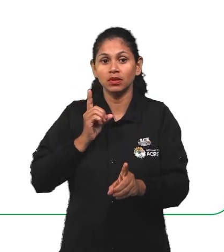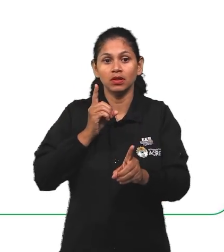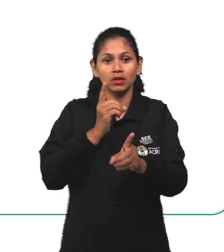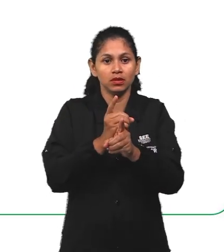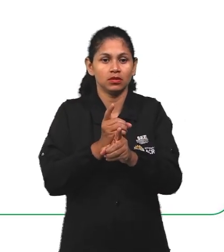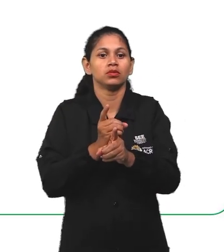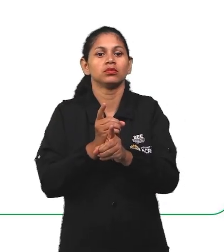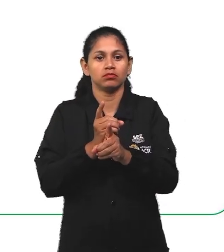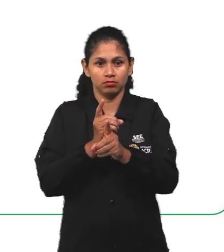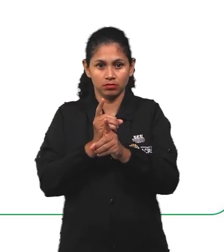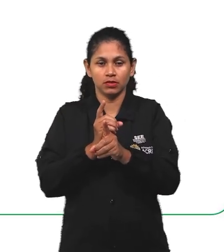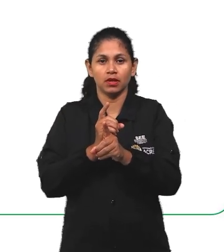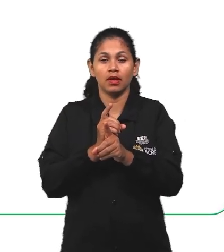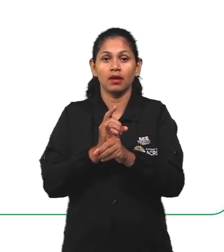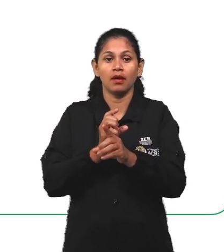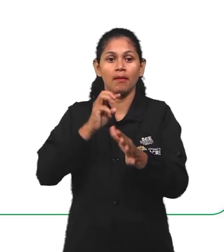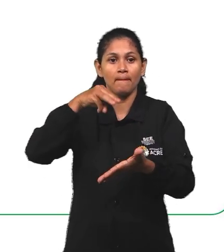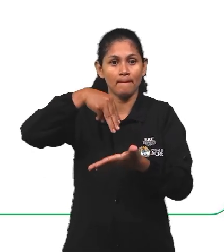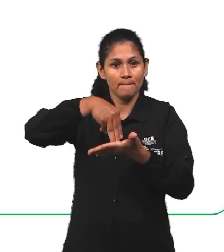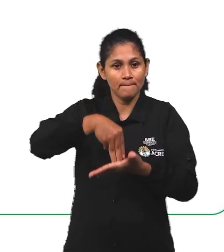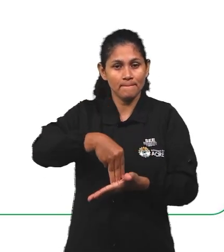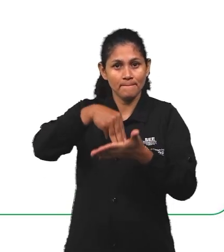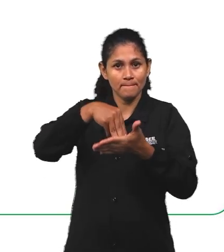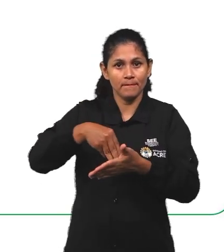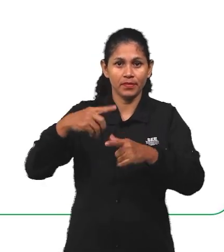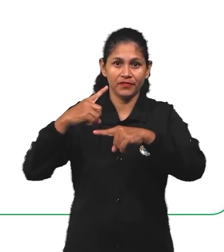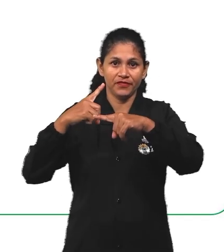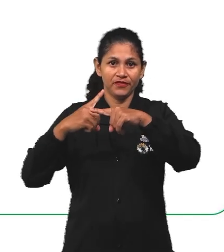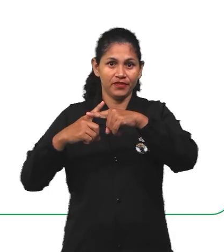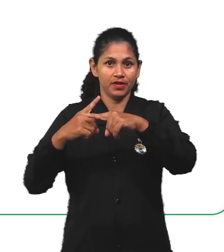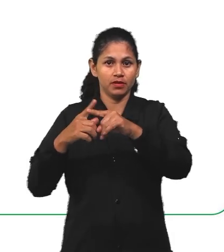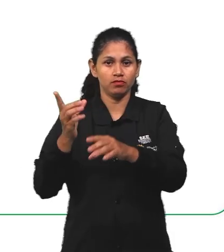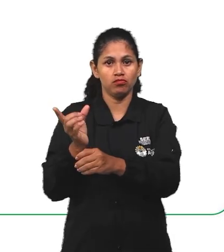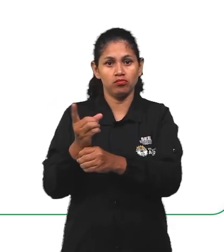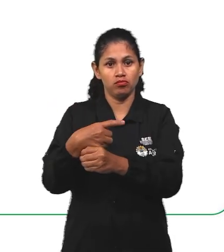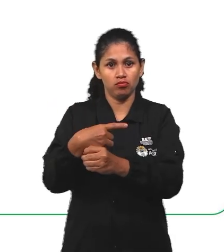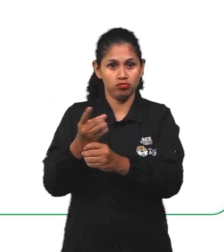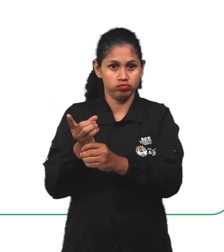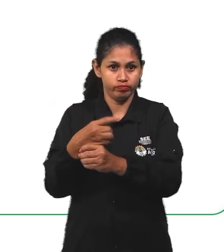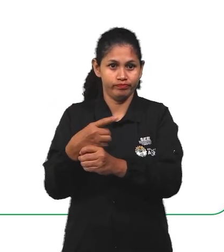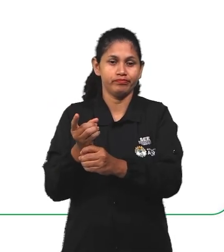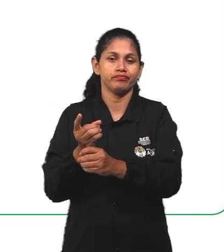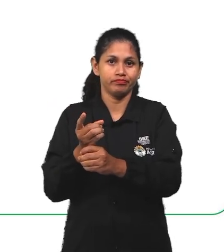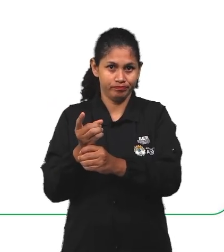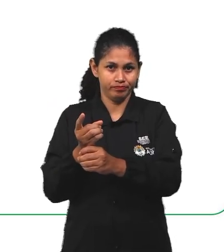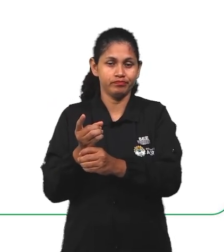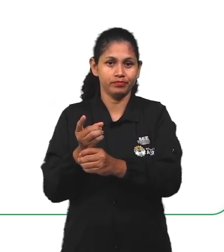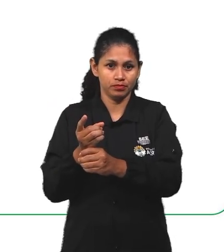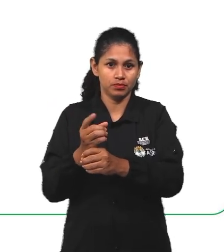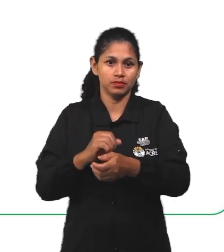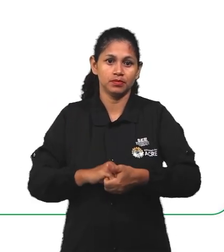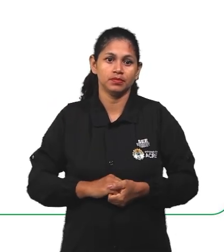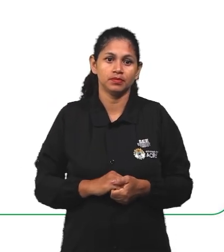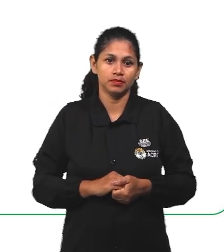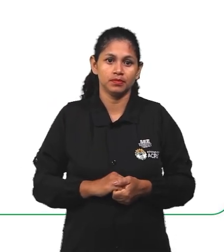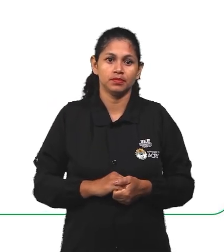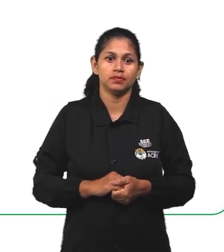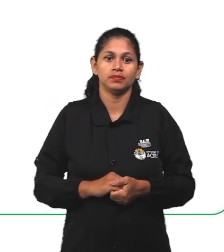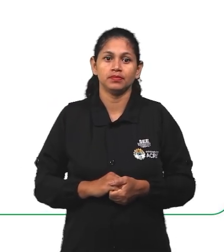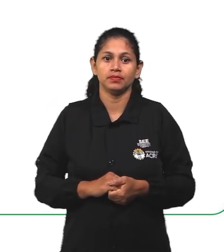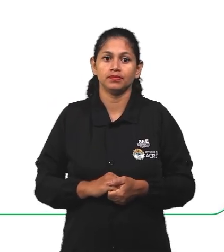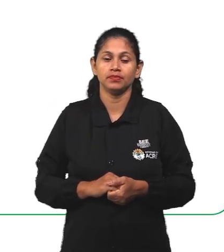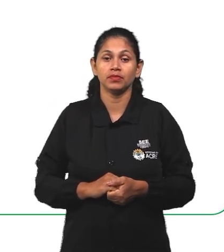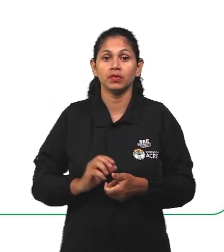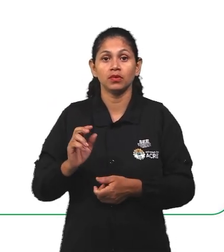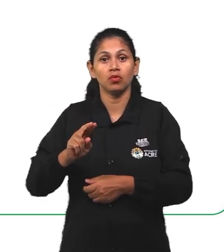grandeza força, basta eu pegar massa e multiplicar pela aceleração. A unidade de medida aqui é